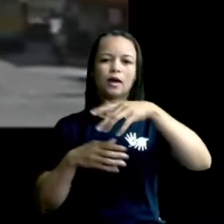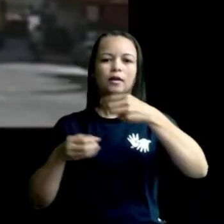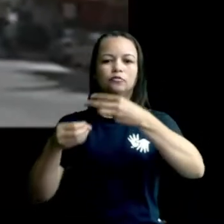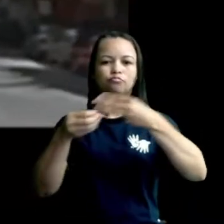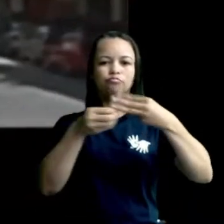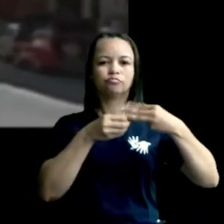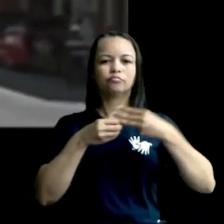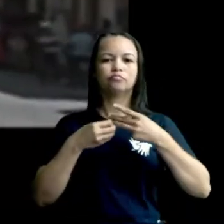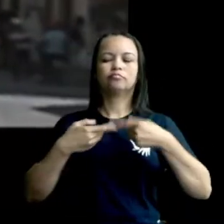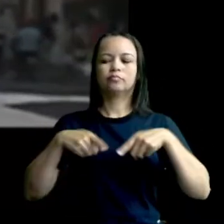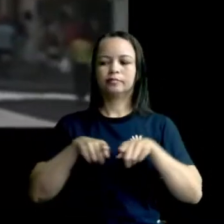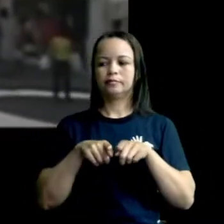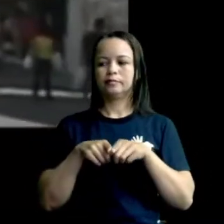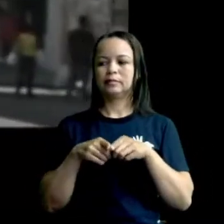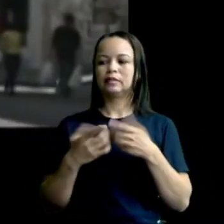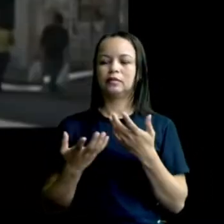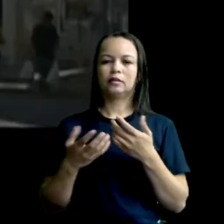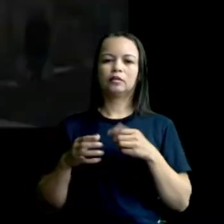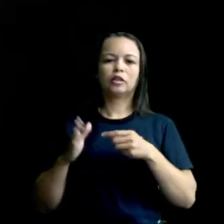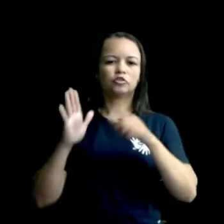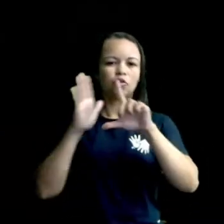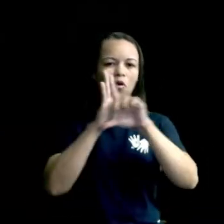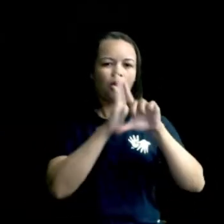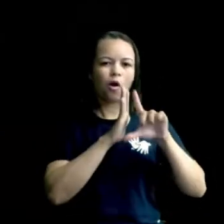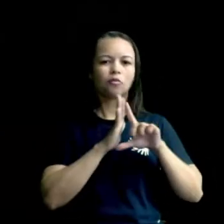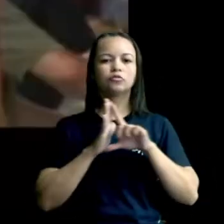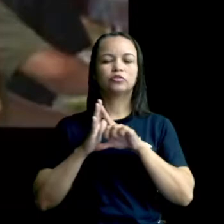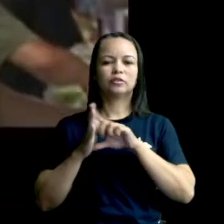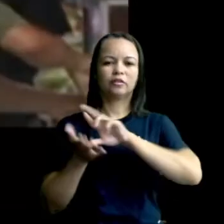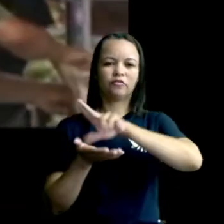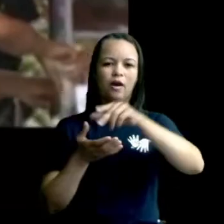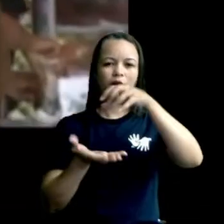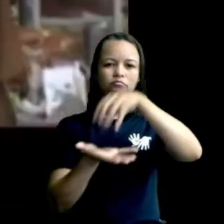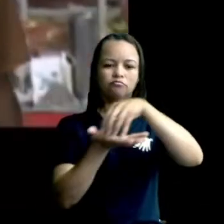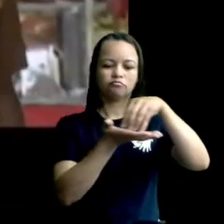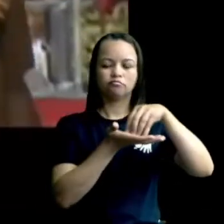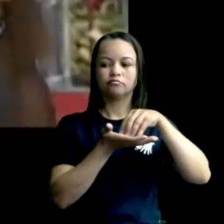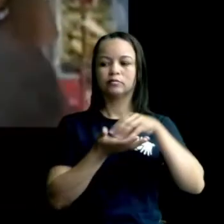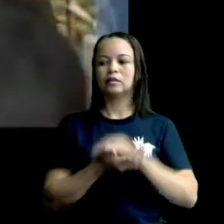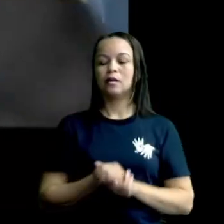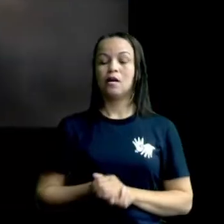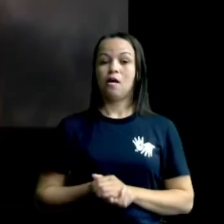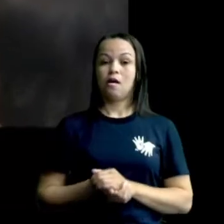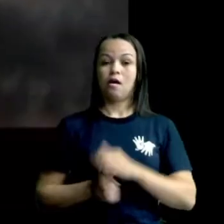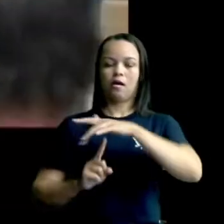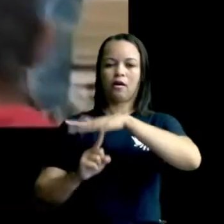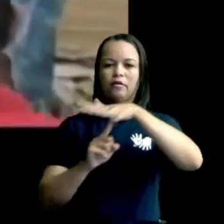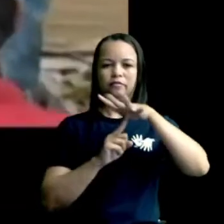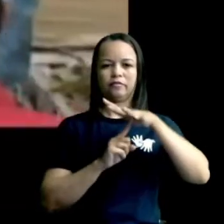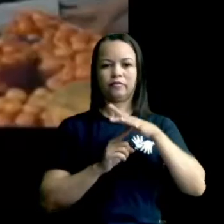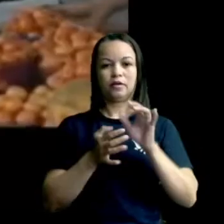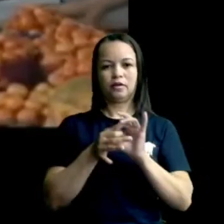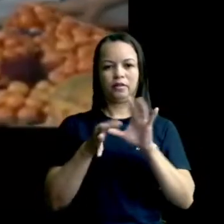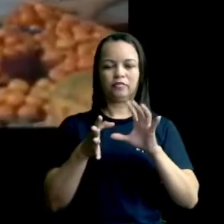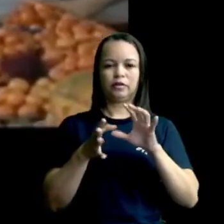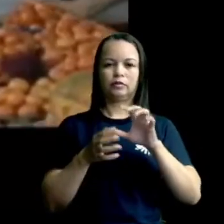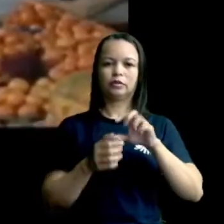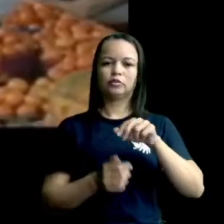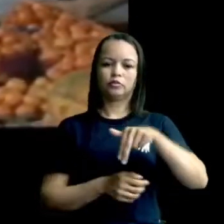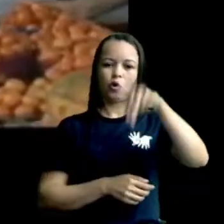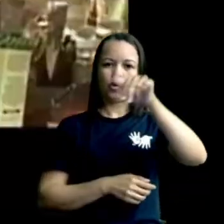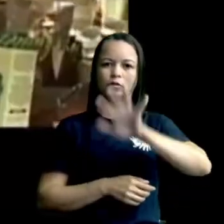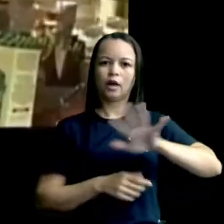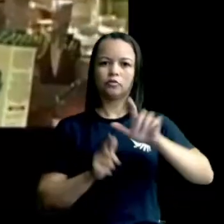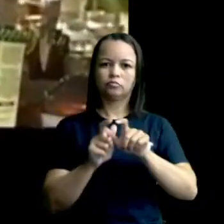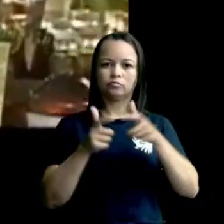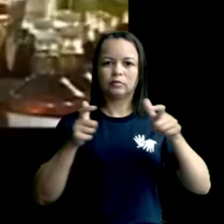maiores lojas de varejo estão instaladas aqui. A Feira Livre é uma das maiores do Nordeste e é